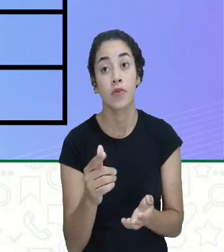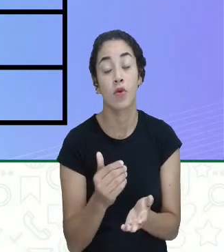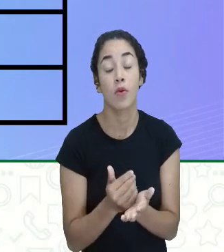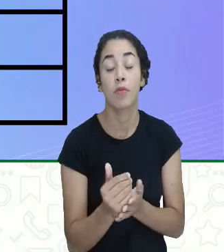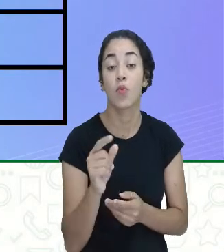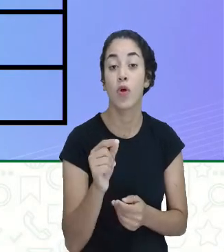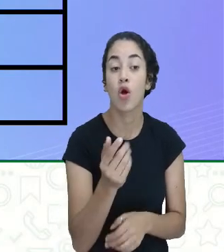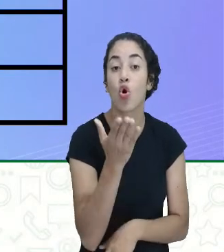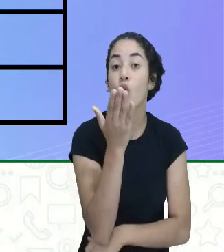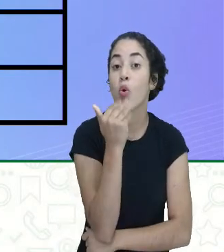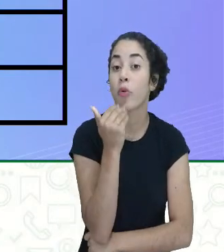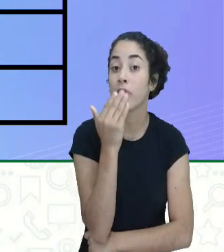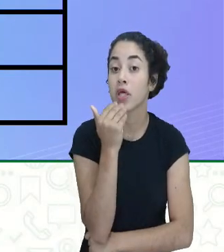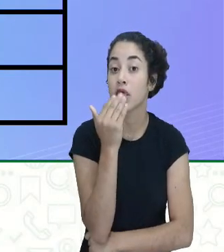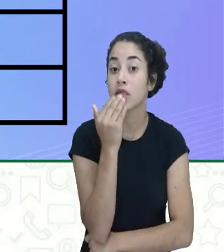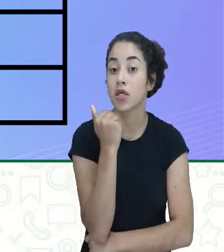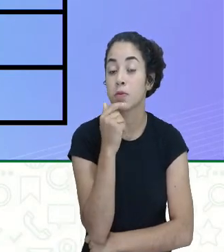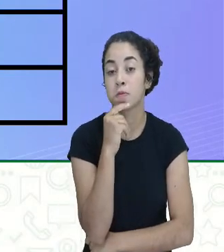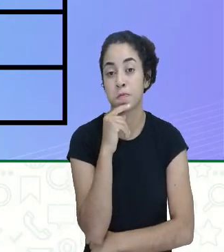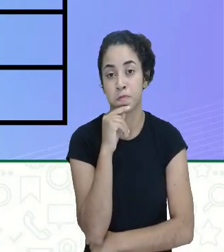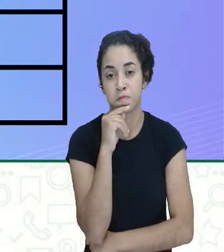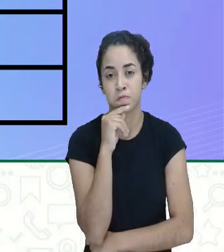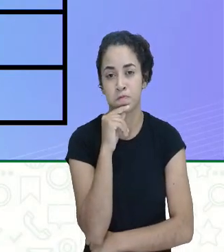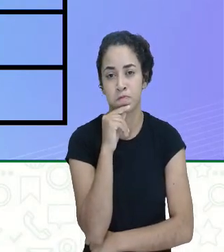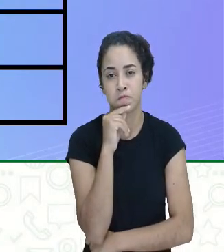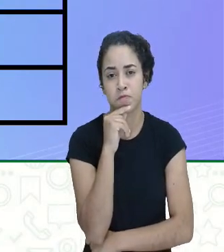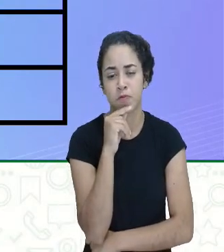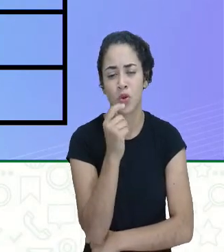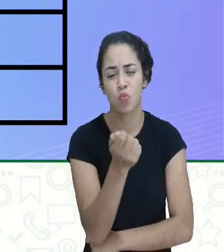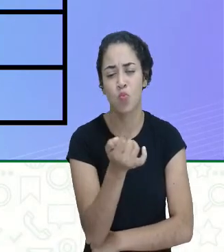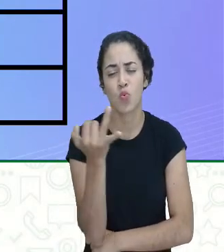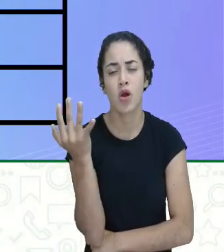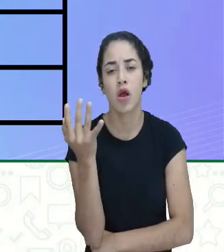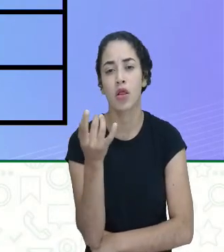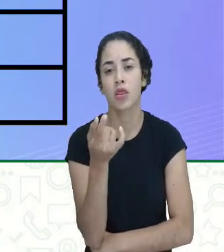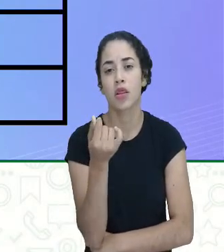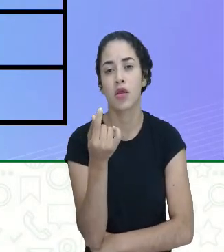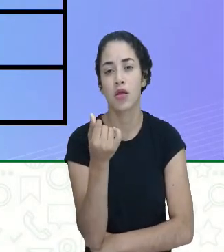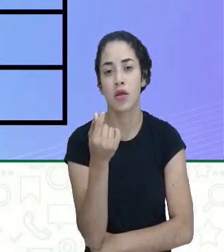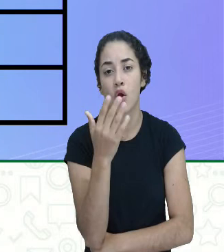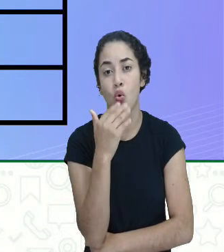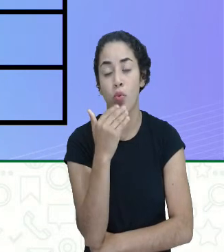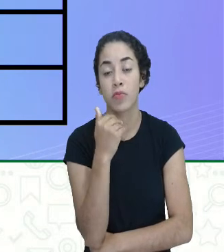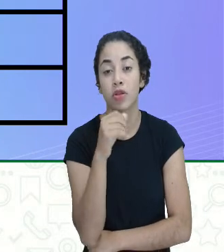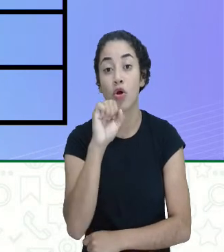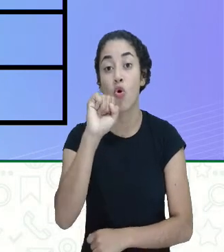a alimentação. Olha só, o valor de alimentação, pessoal,